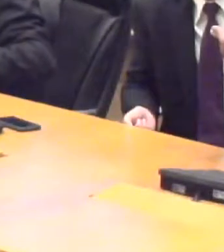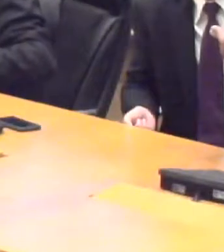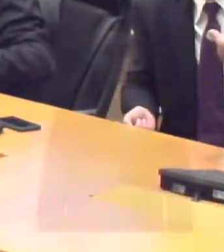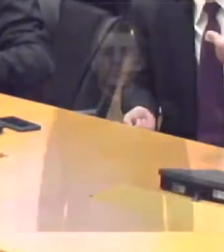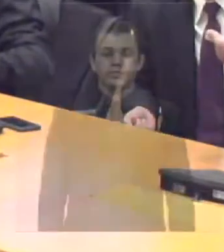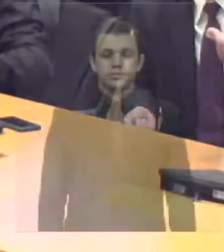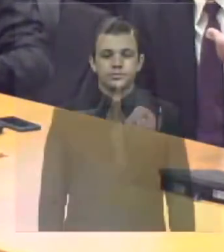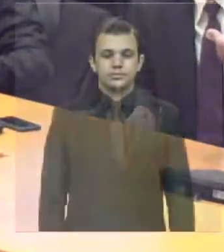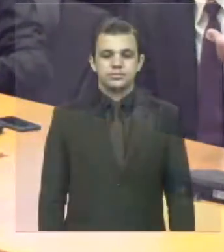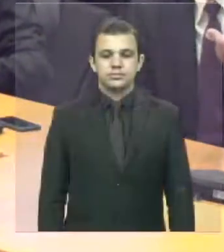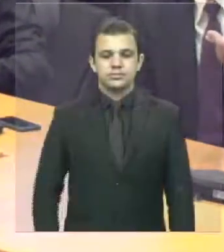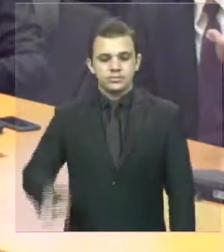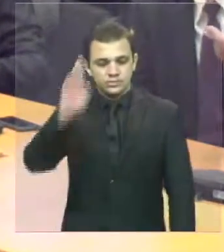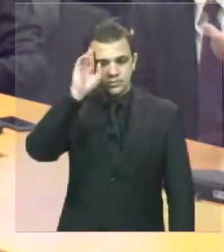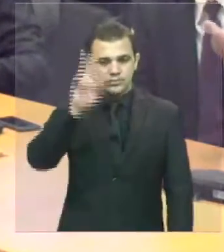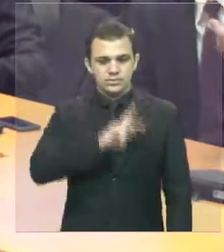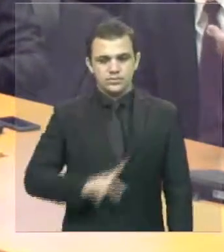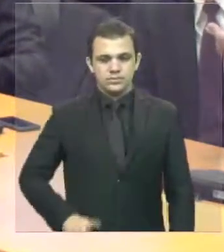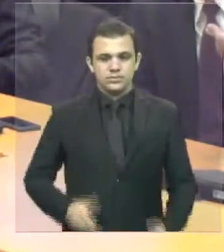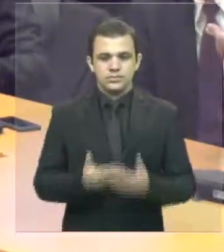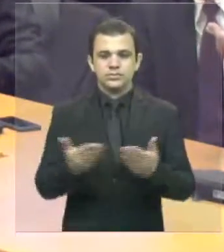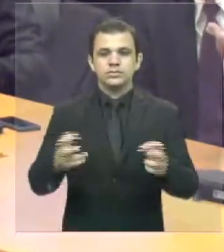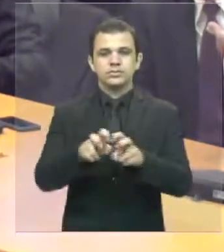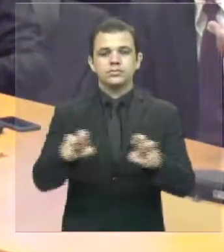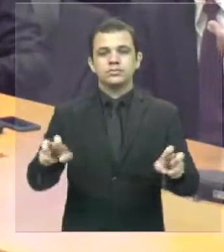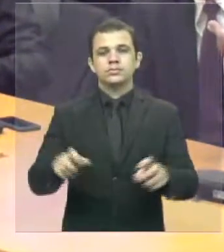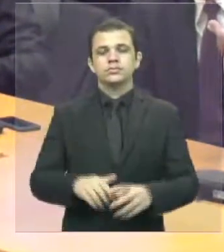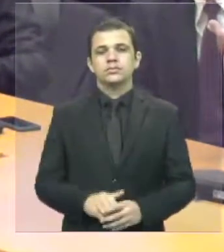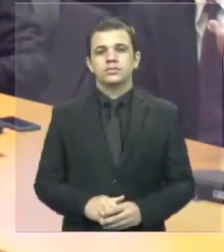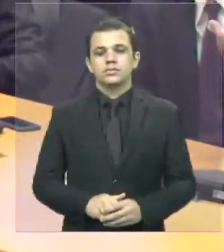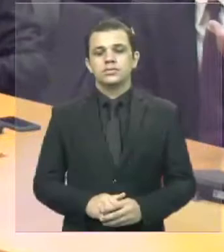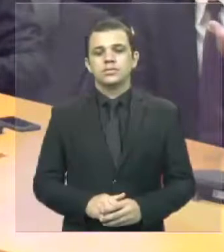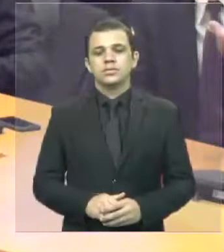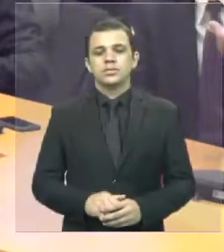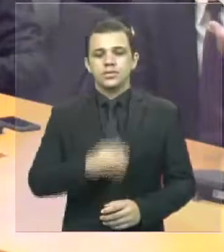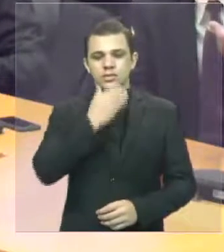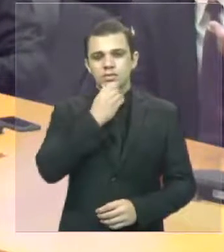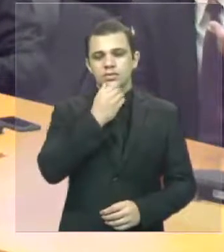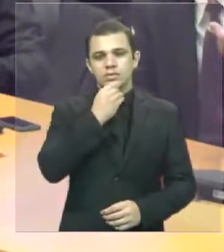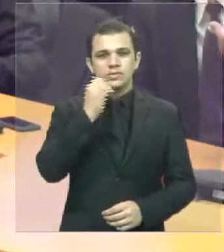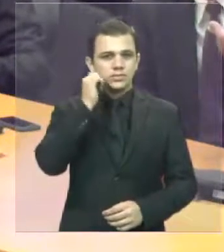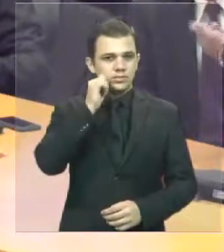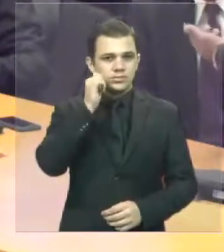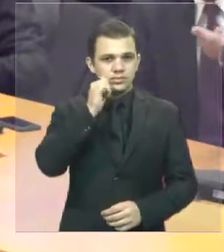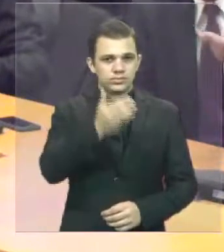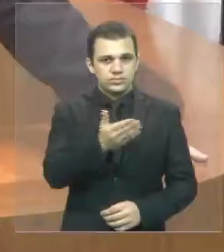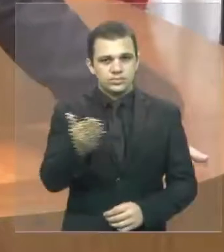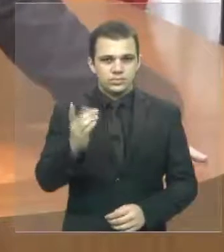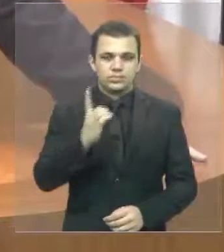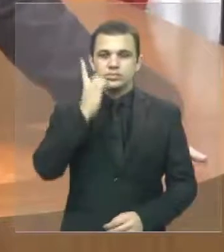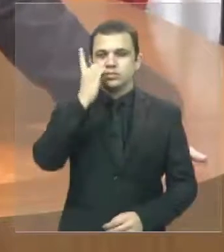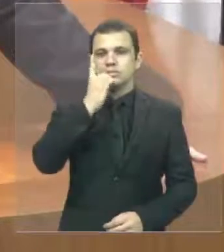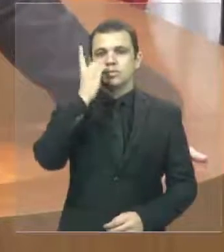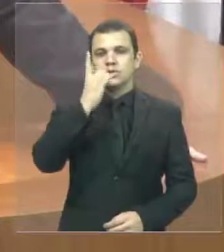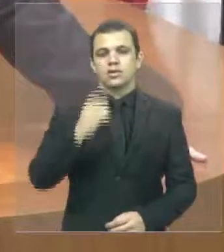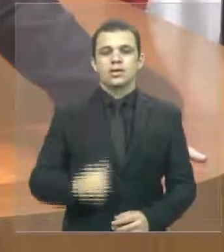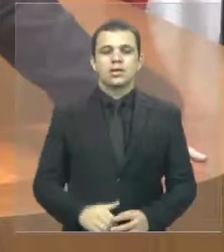Senhor presidente, demais membros da mesa, senhoras deputadas e deputados,